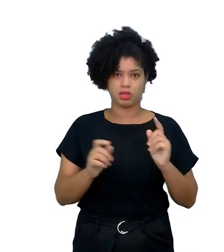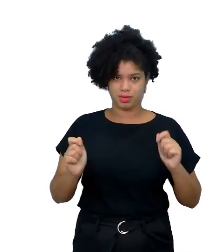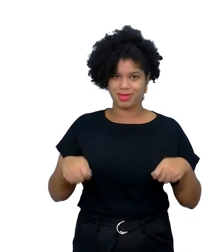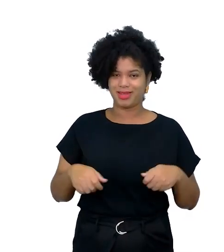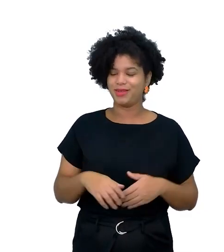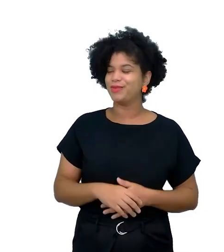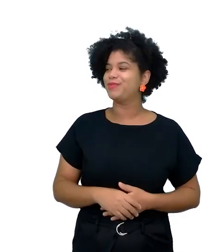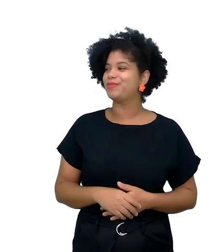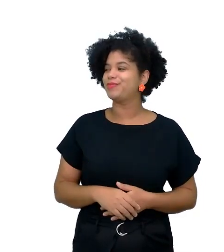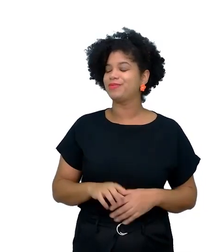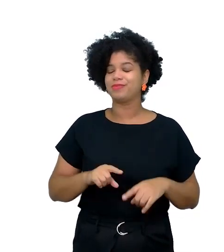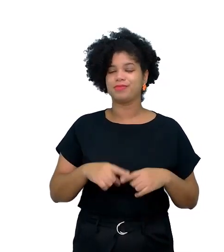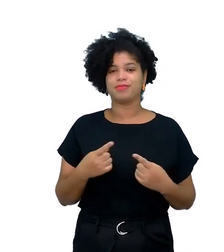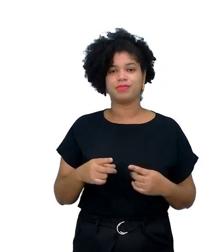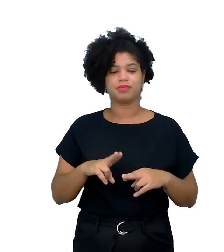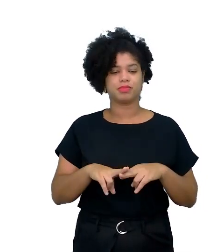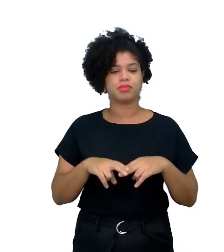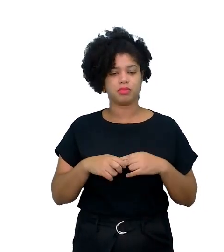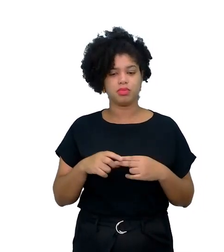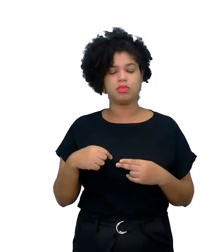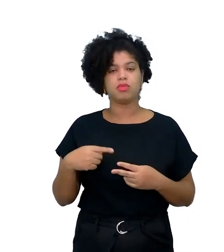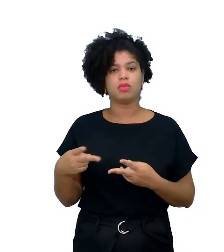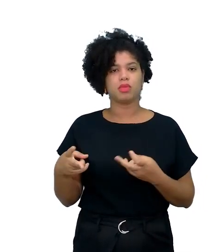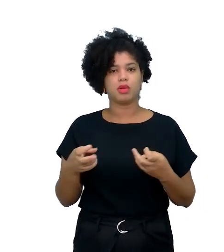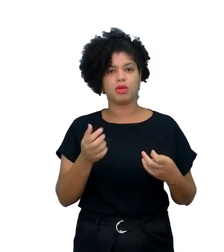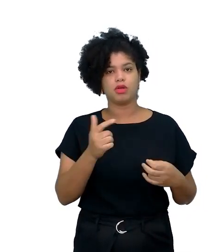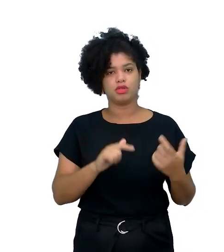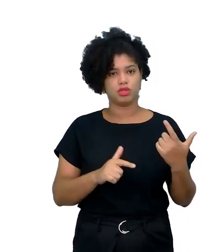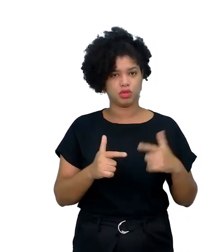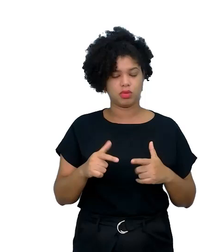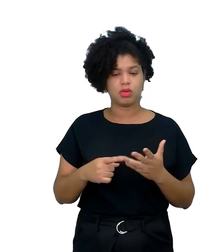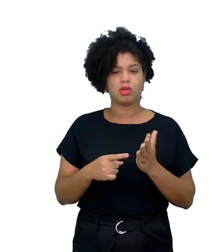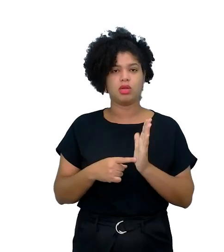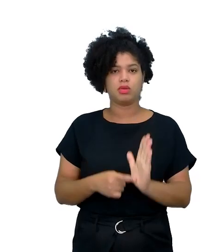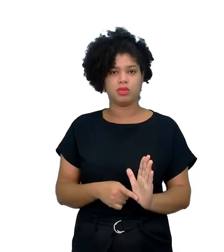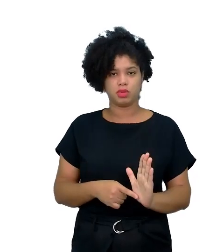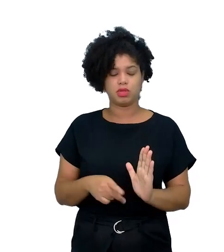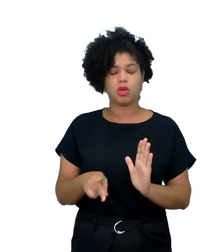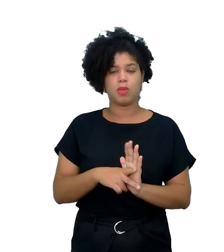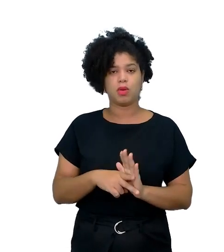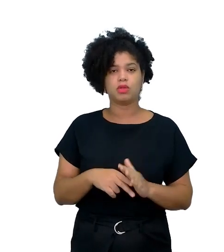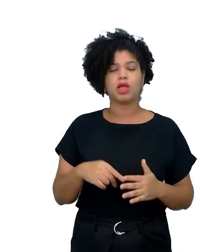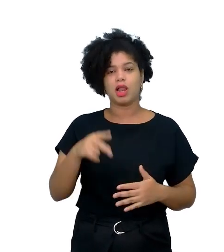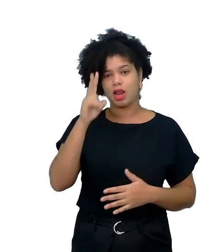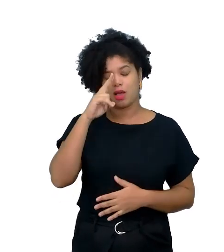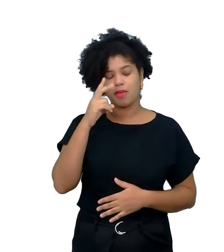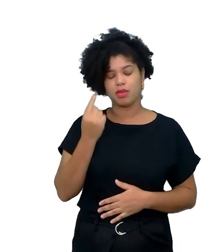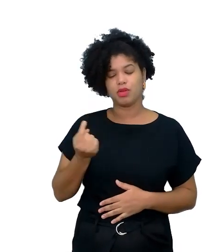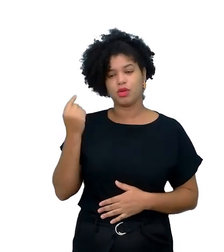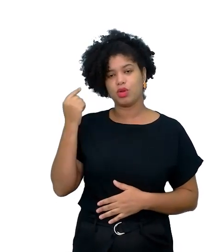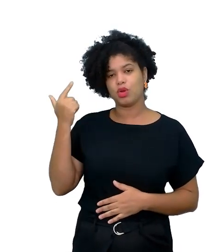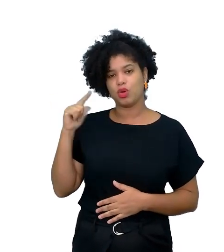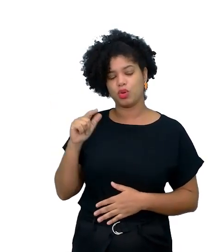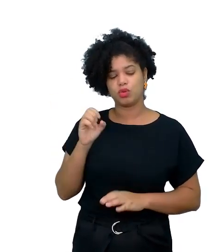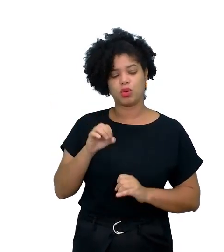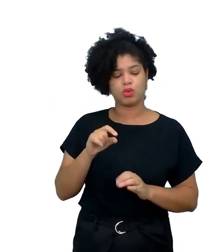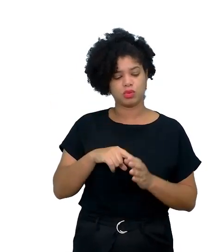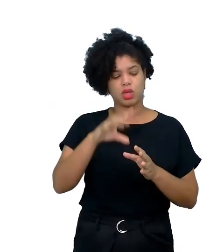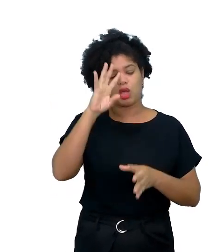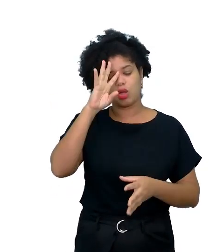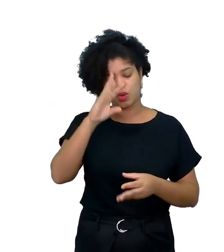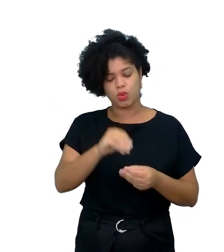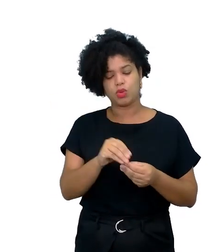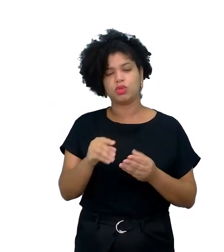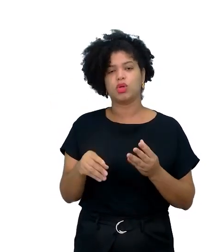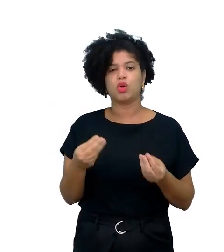Então, para isso, nós iremos revisitar as categorias apresentadas no encontro anterior, sintetizadas através